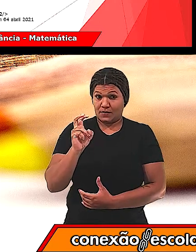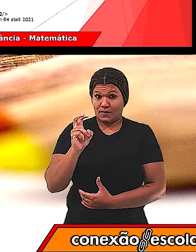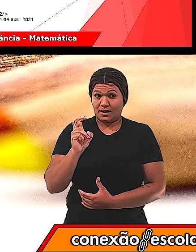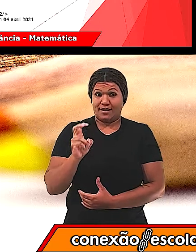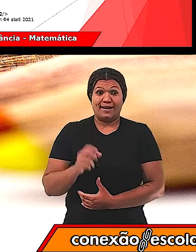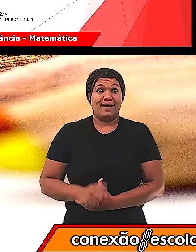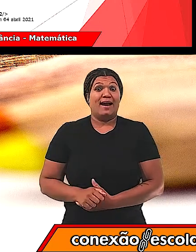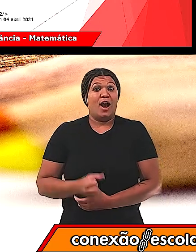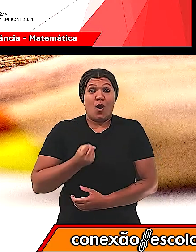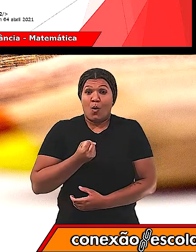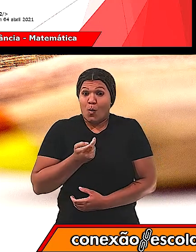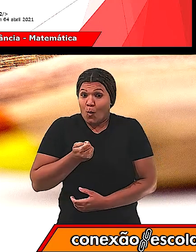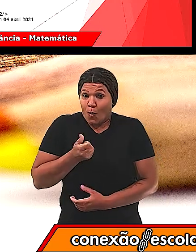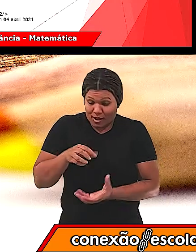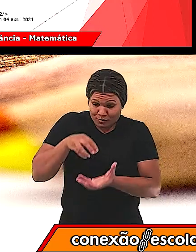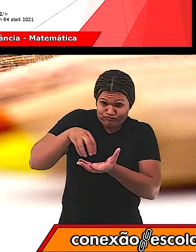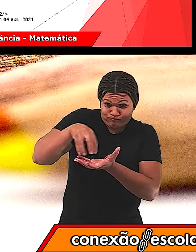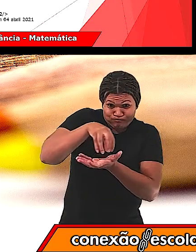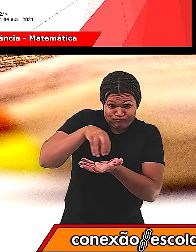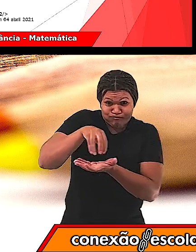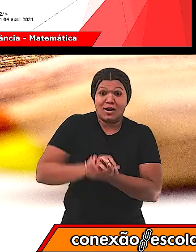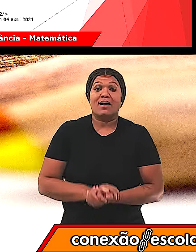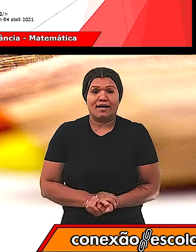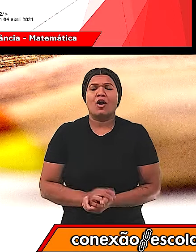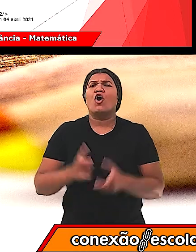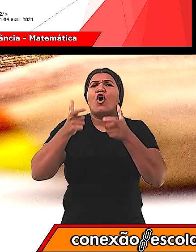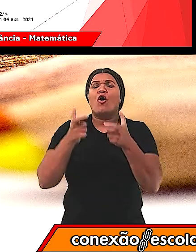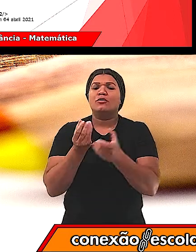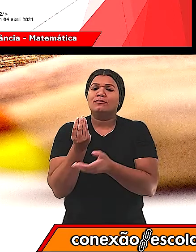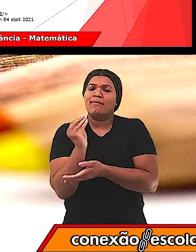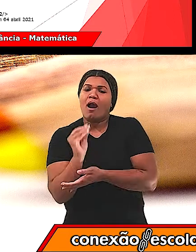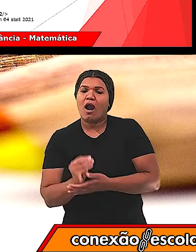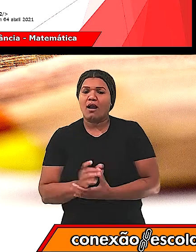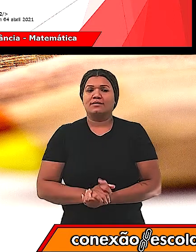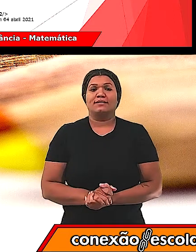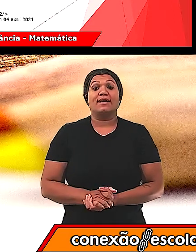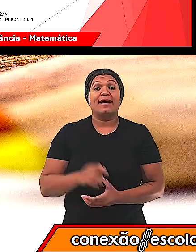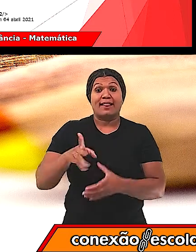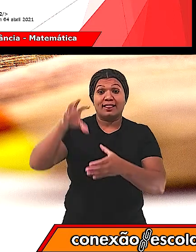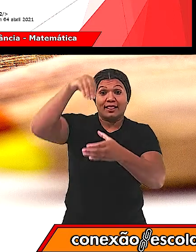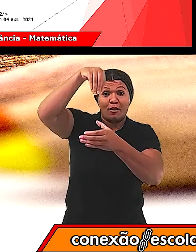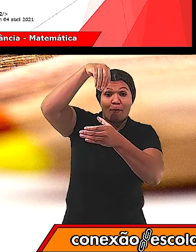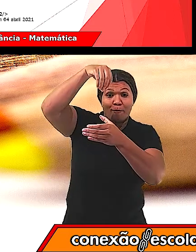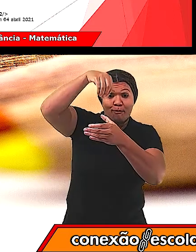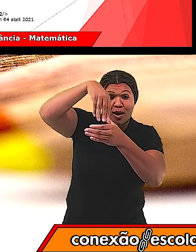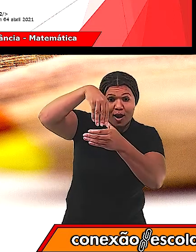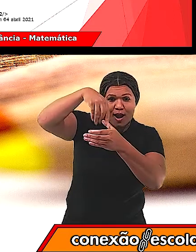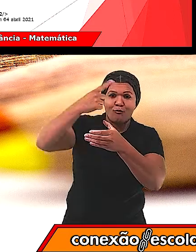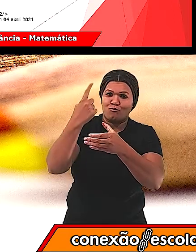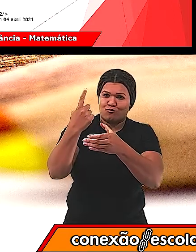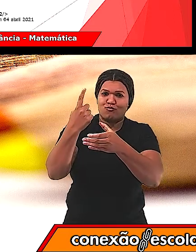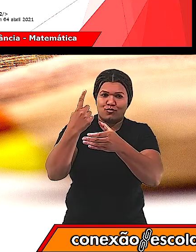5. Ai, quase não coube na minha mão. Onde que a gente vai colocar? Ah, bem aqui, ó.